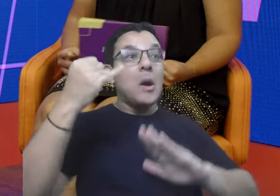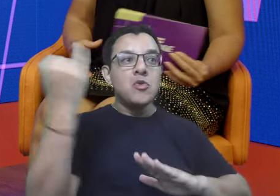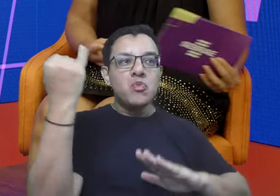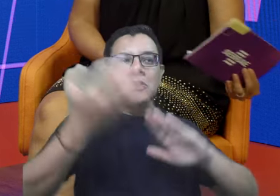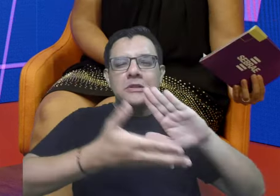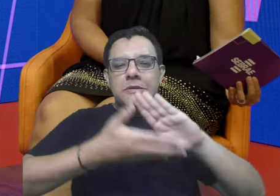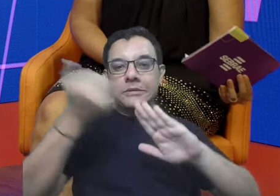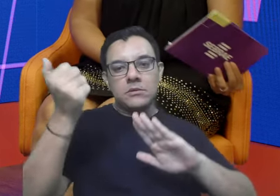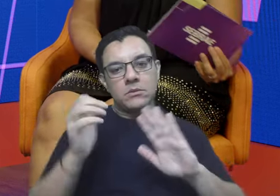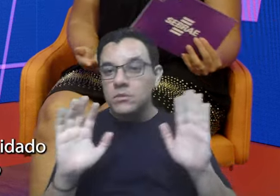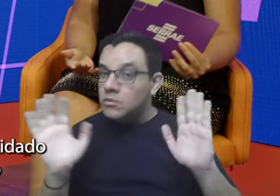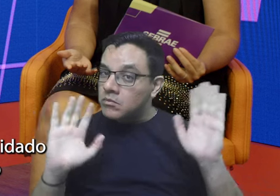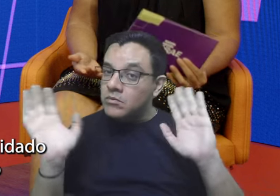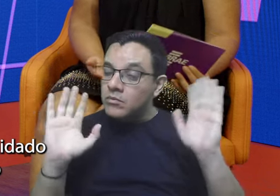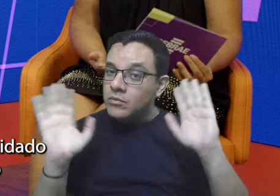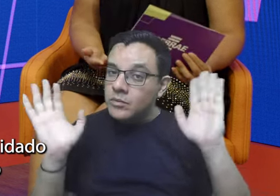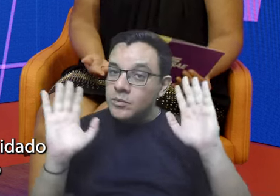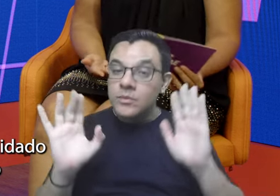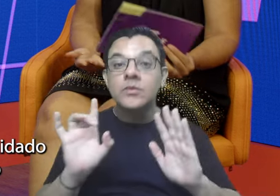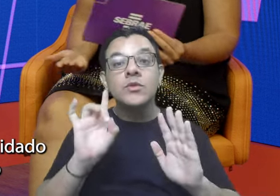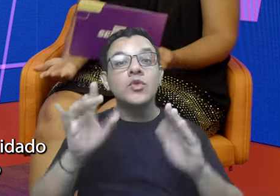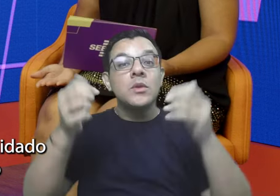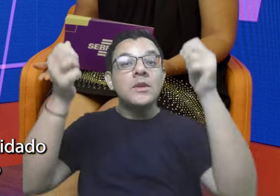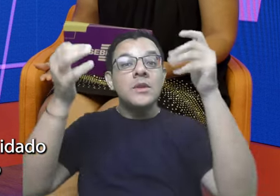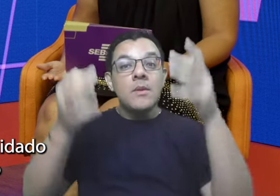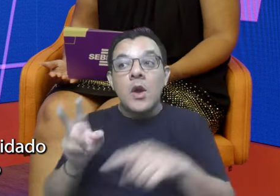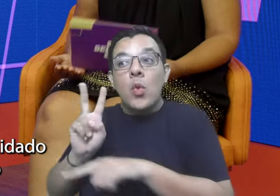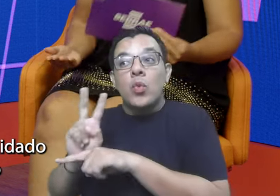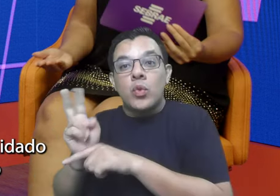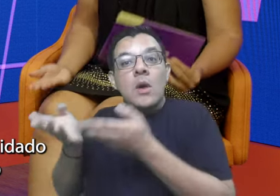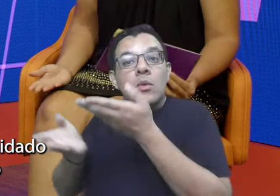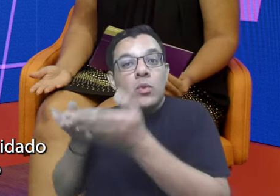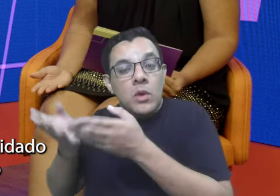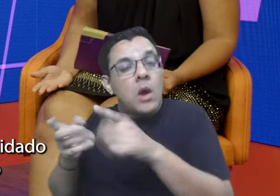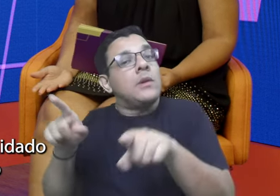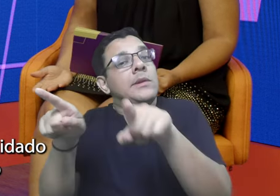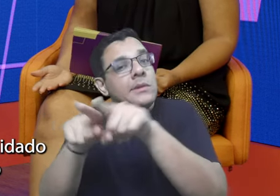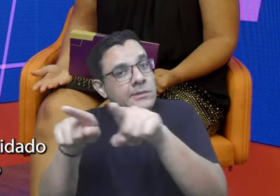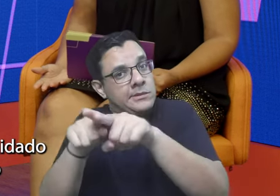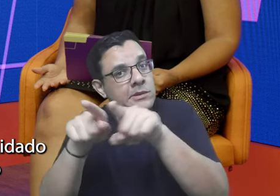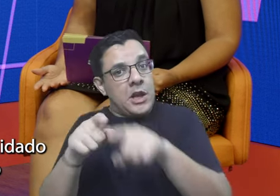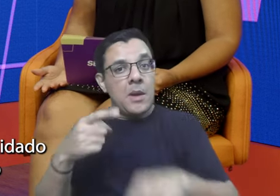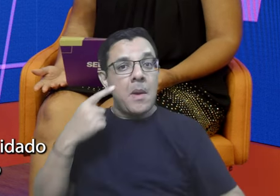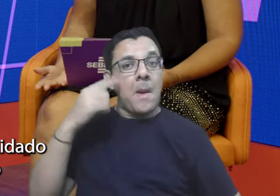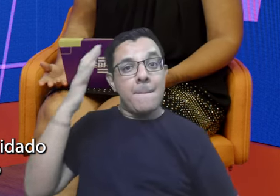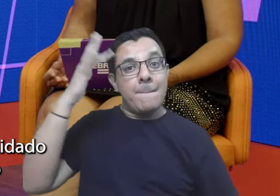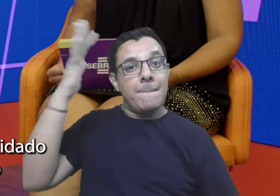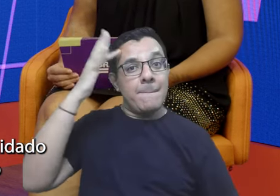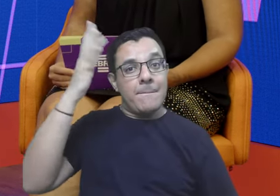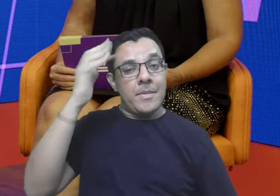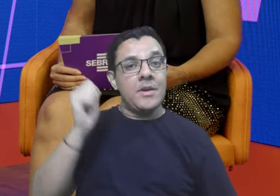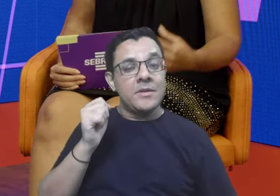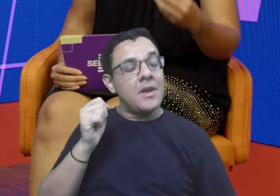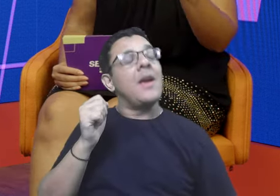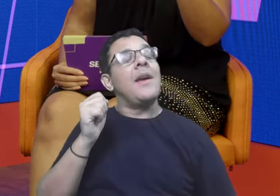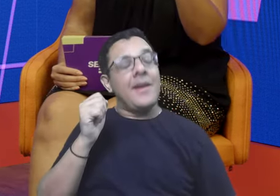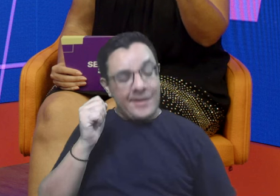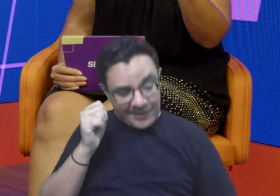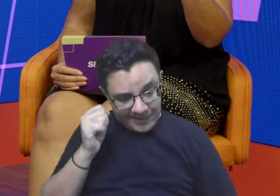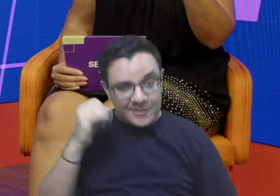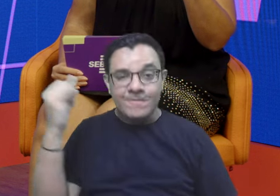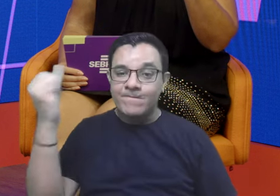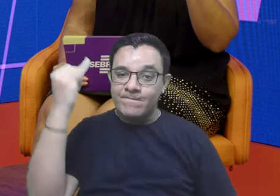é trazendo luz para como esse trabalho do cuidado também deveria ser visto com essa com esse